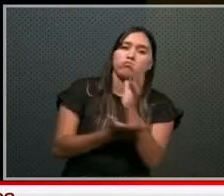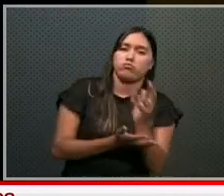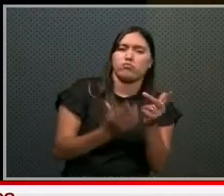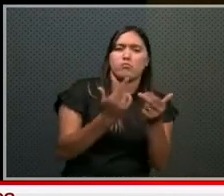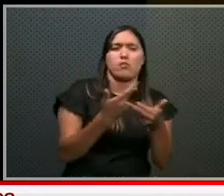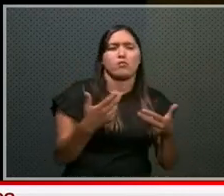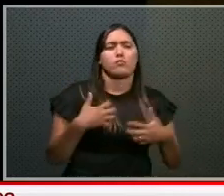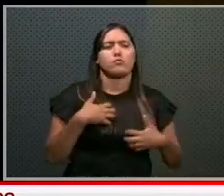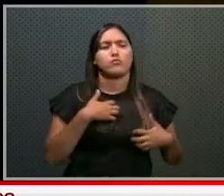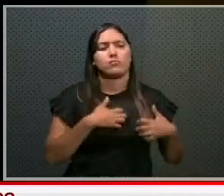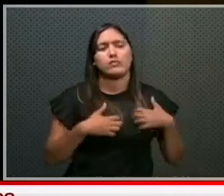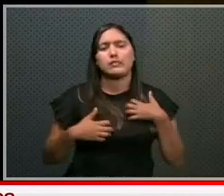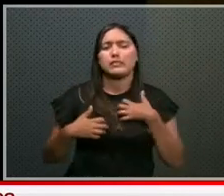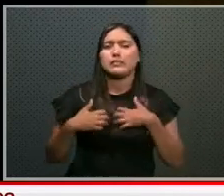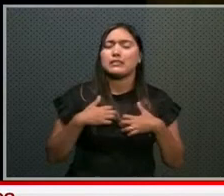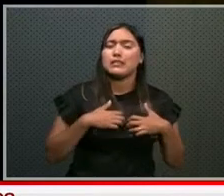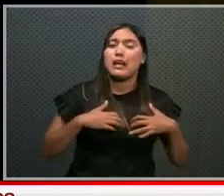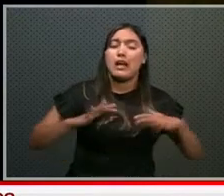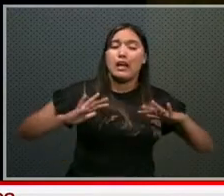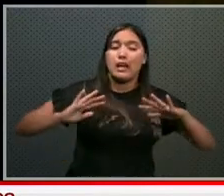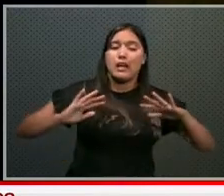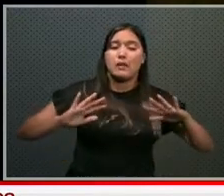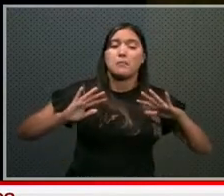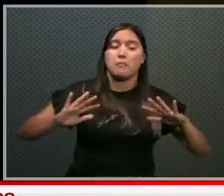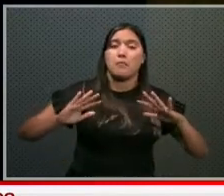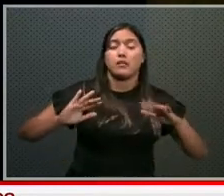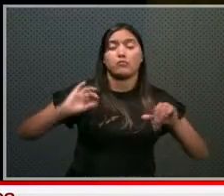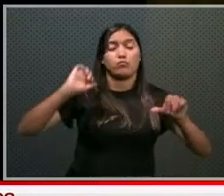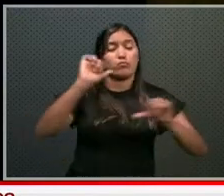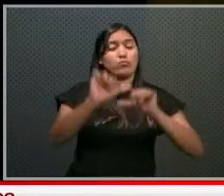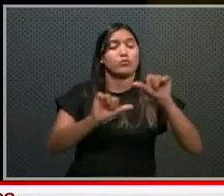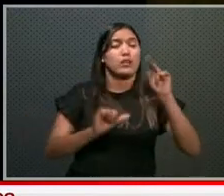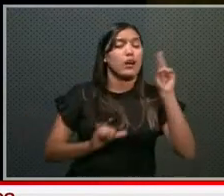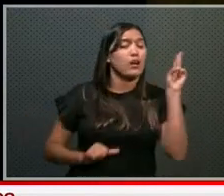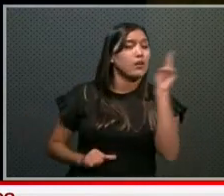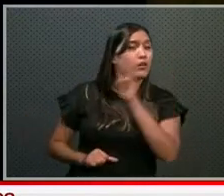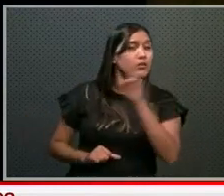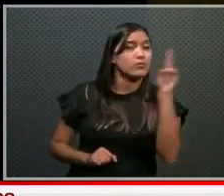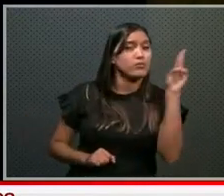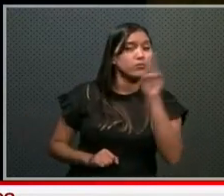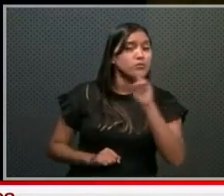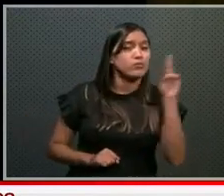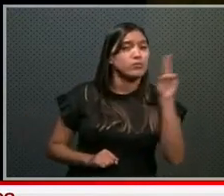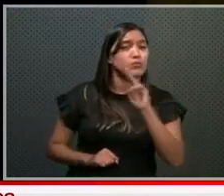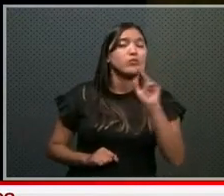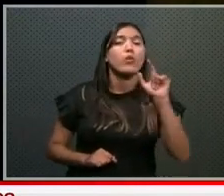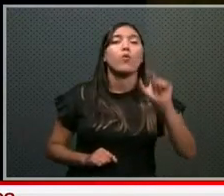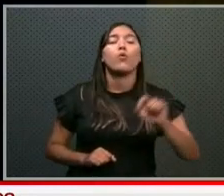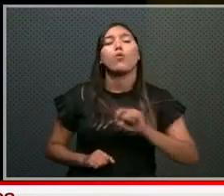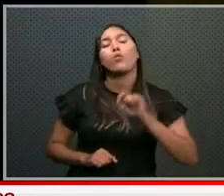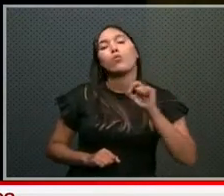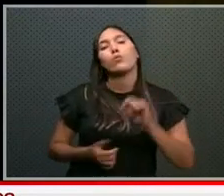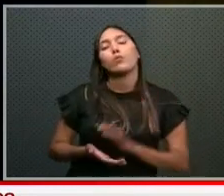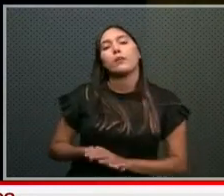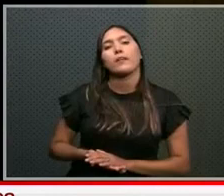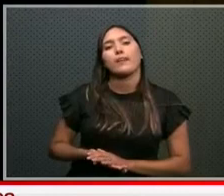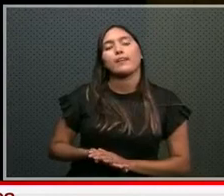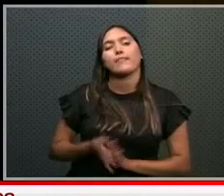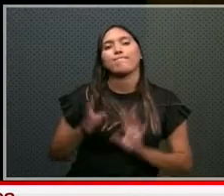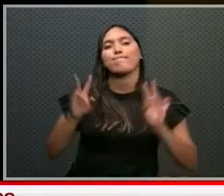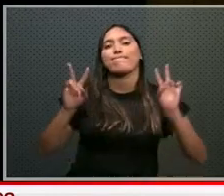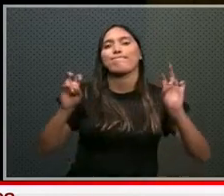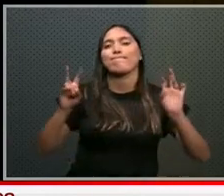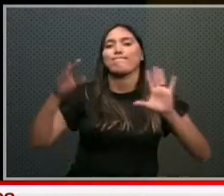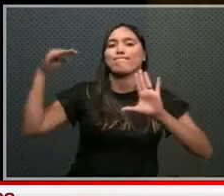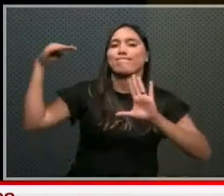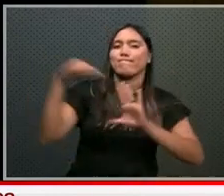nos incomoda mas de transformar urgentemente Deputado essa curva decrescente de cobertura